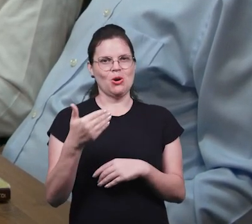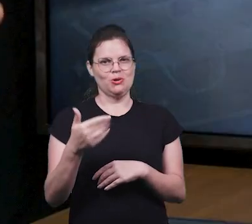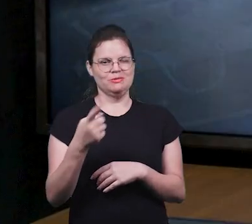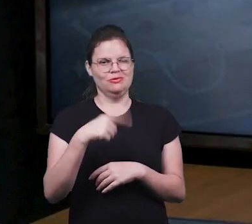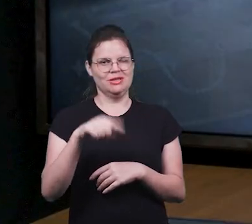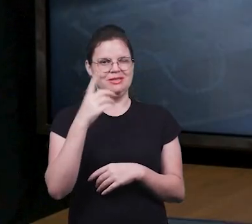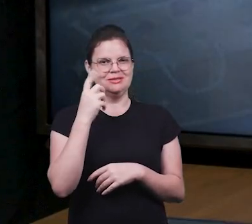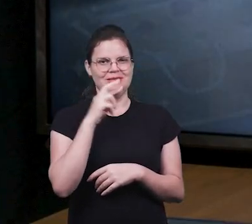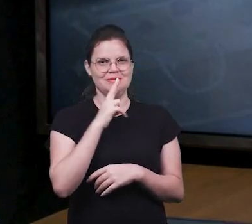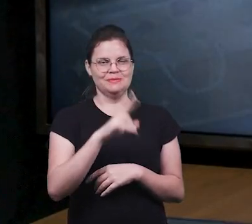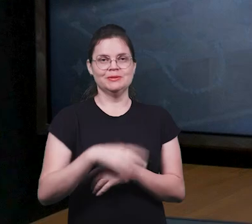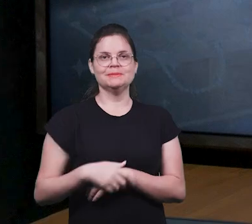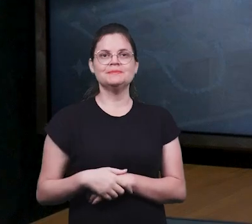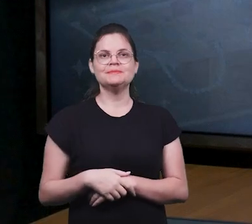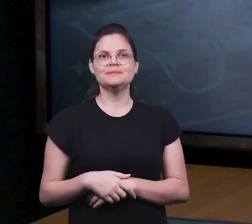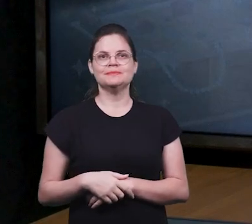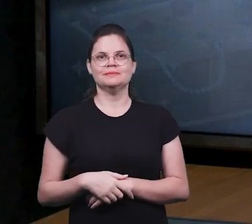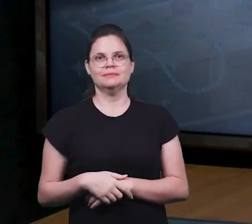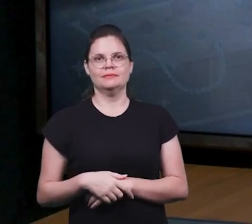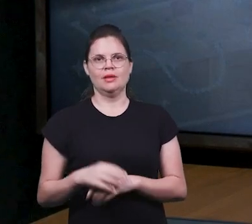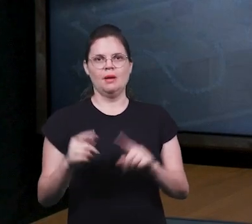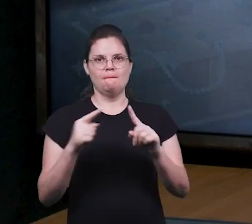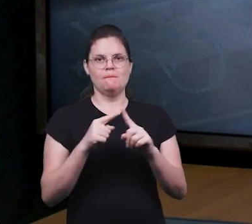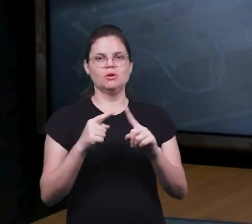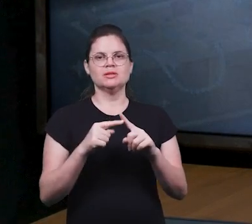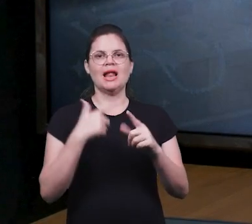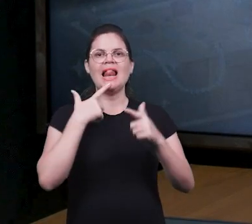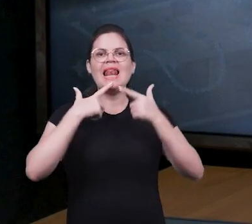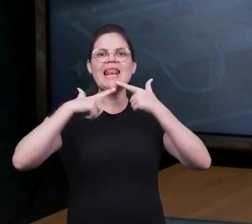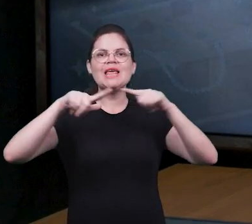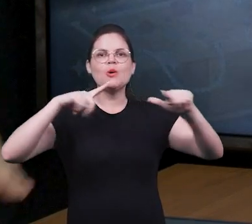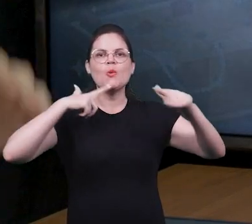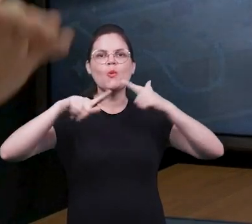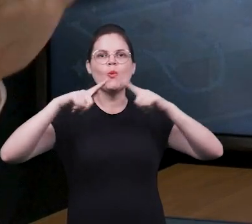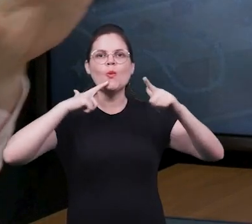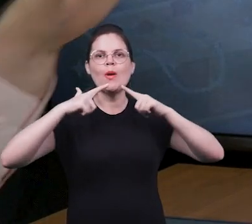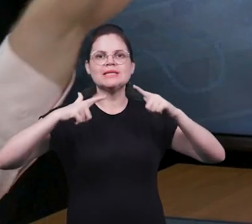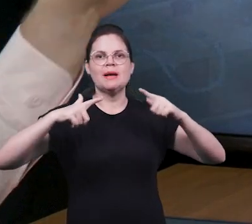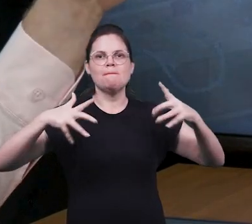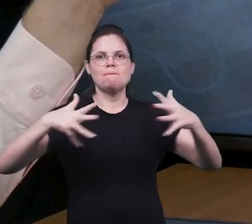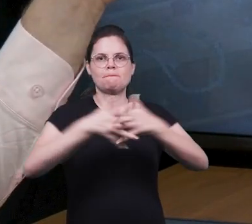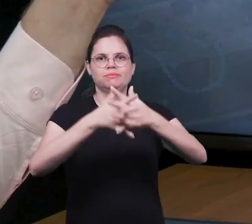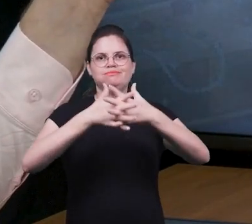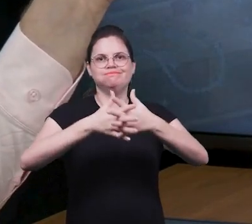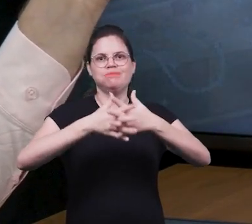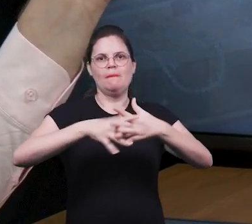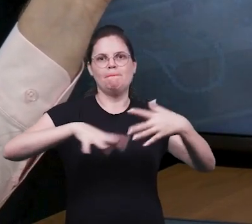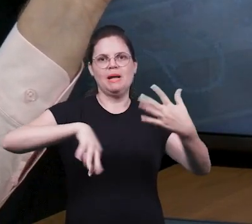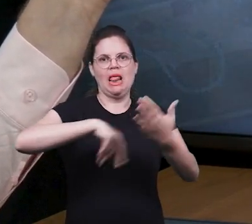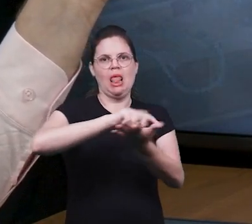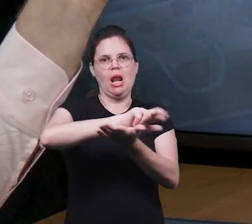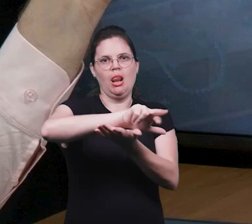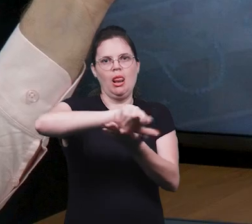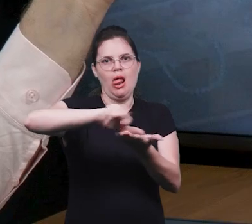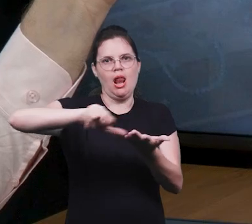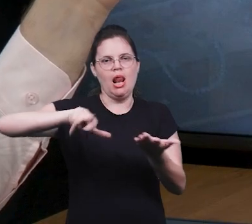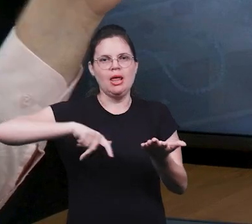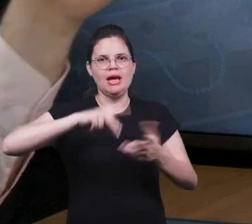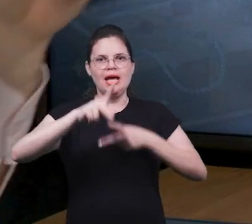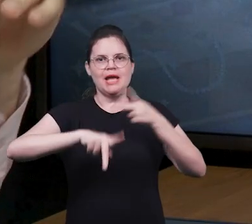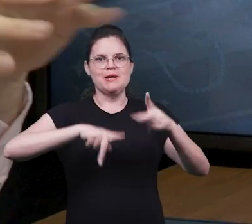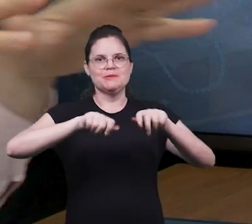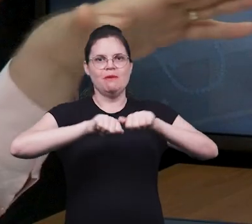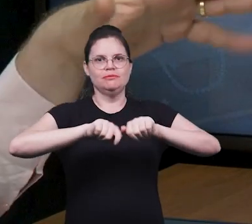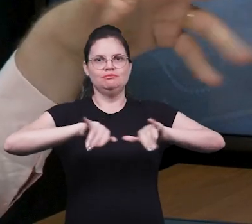responder. Fala da confusão das línguas e uma dispersão agora de todos os povos. Eles